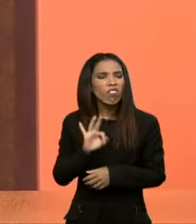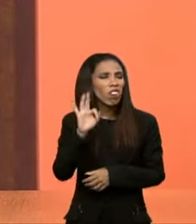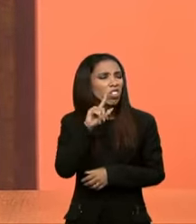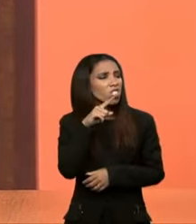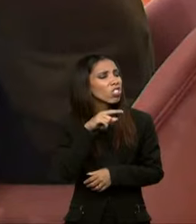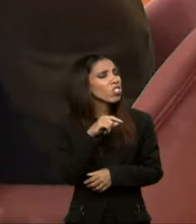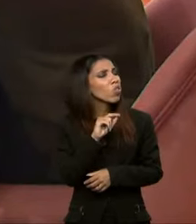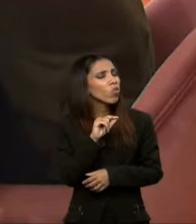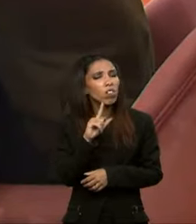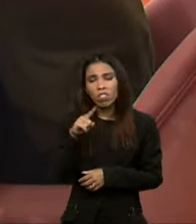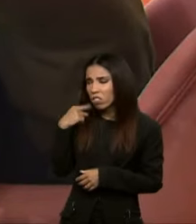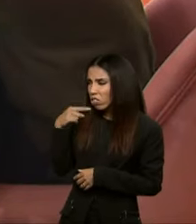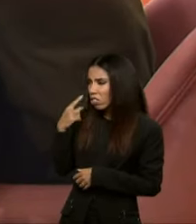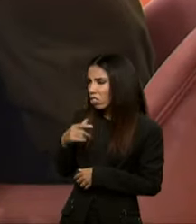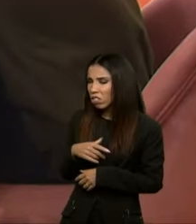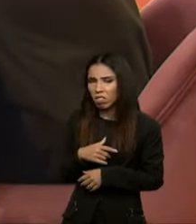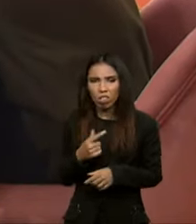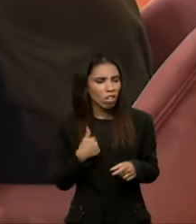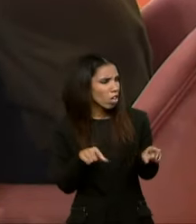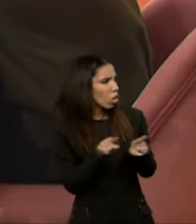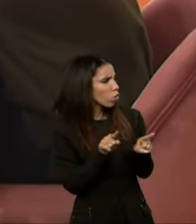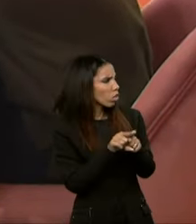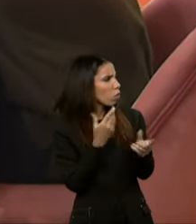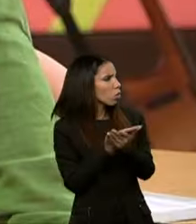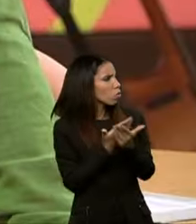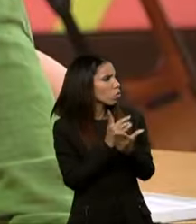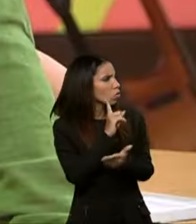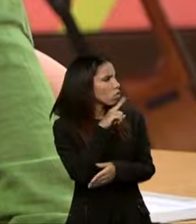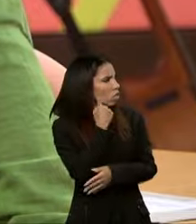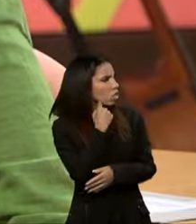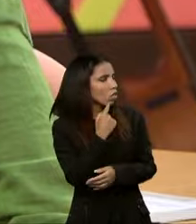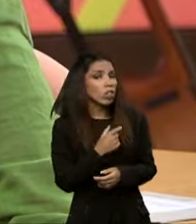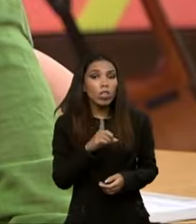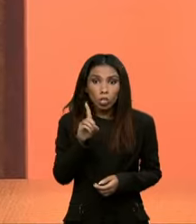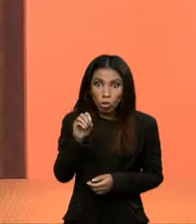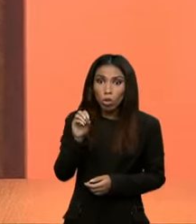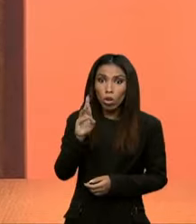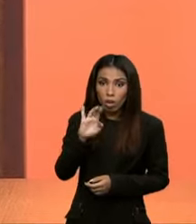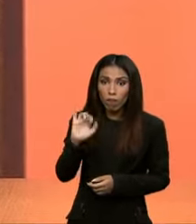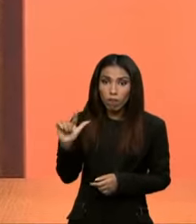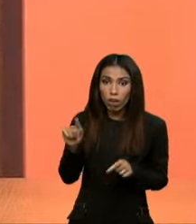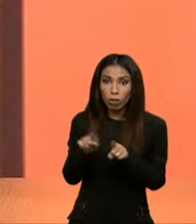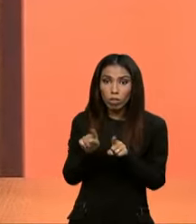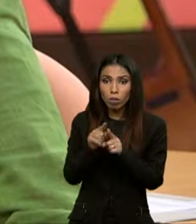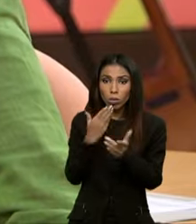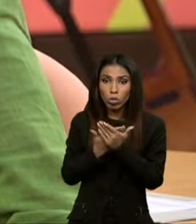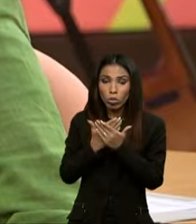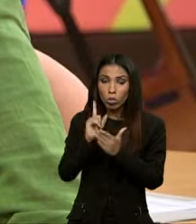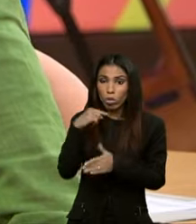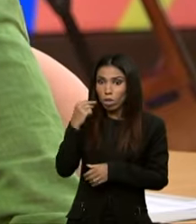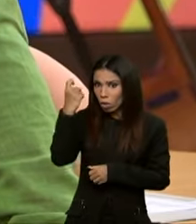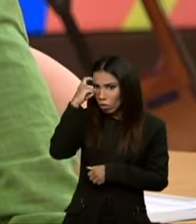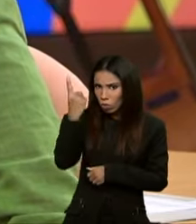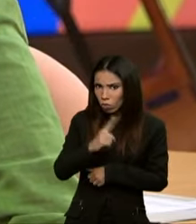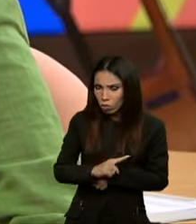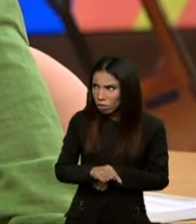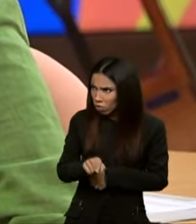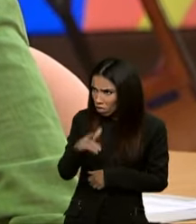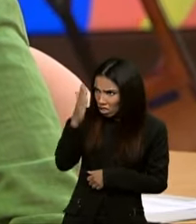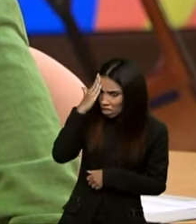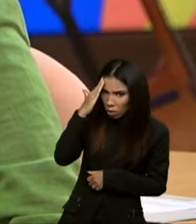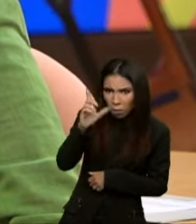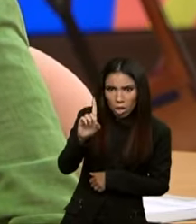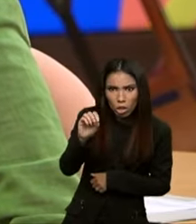Eu falei, Direito. Ele, eu também estudei Direito. Ah, e é verdade. Dorival estudou Direito? Eu não sabia. Eu não sabia. Eu acho que ninguém sabia. Alguém aí sabia? Ele